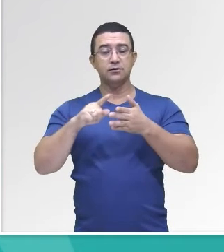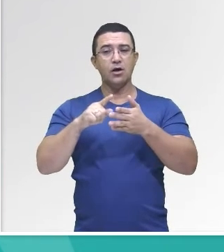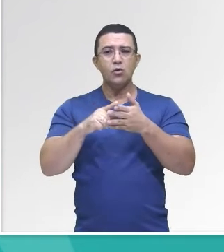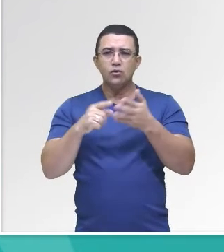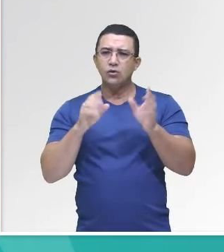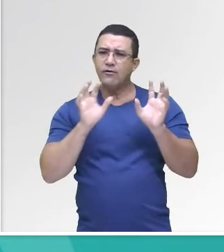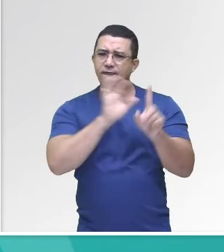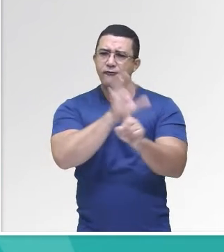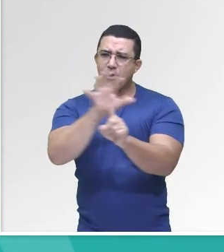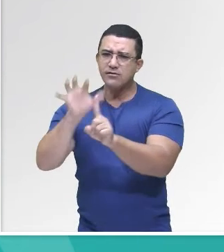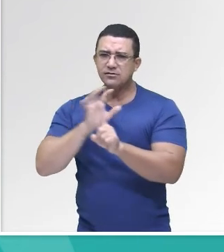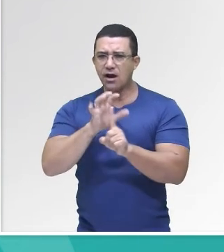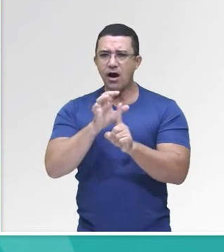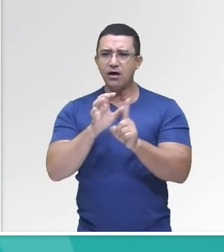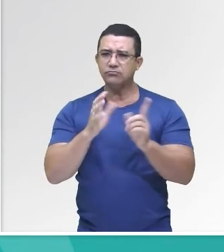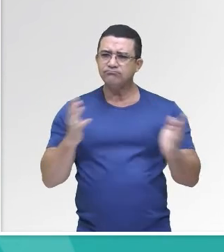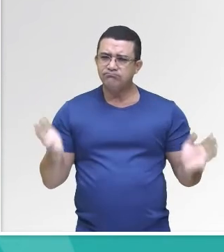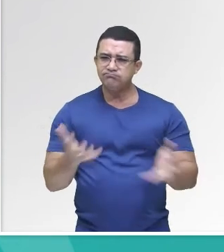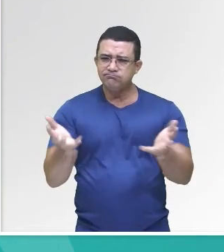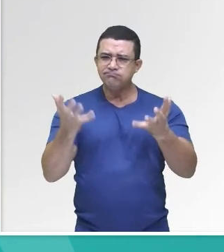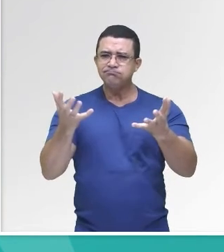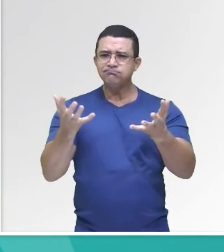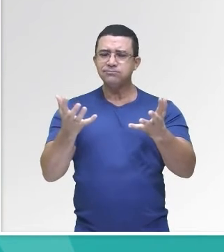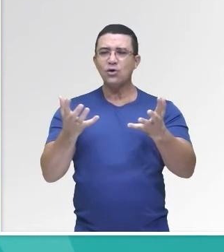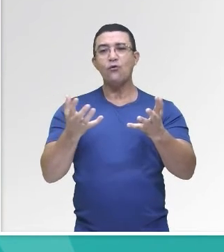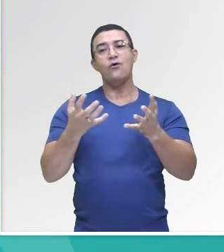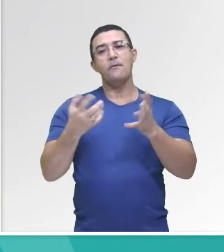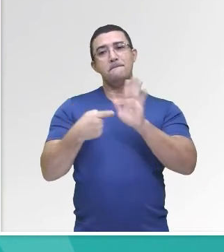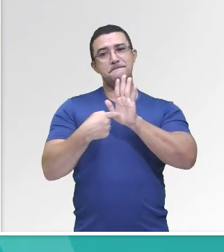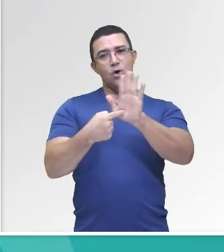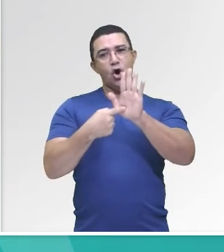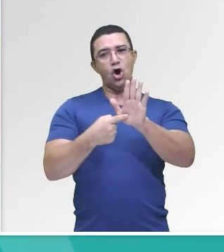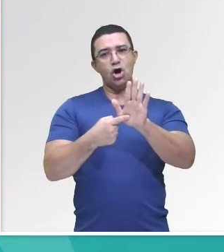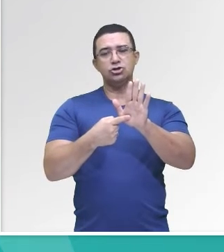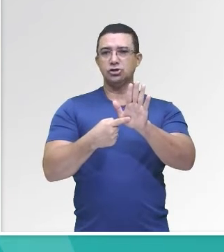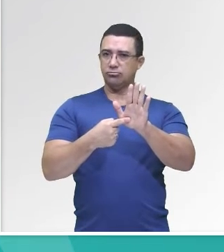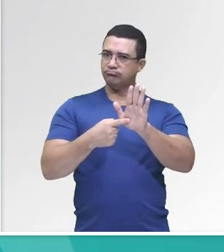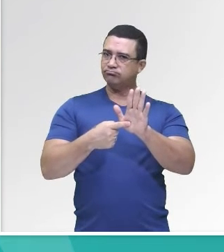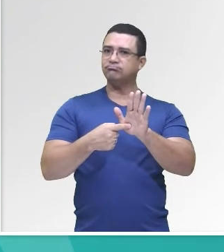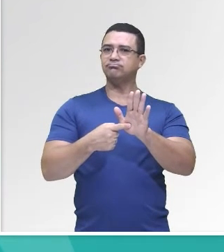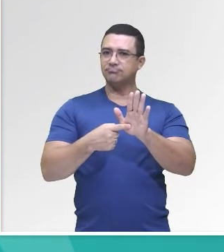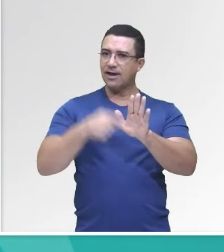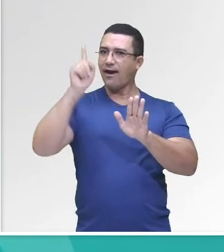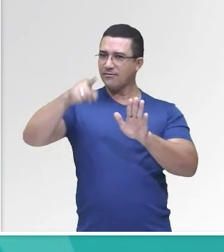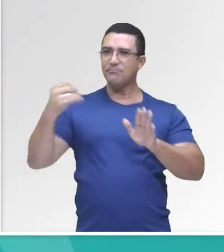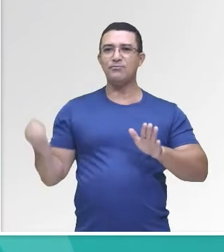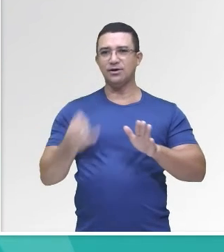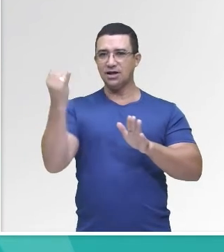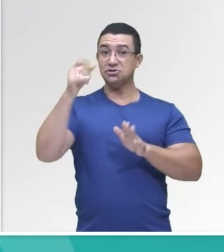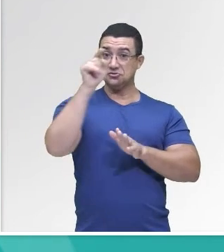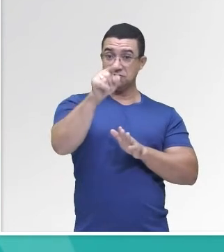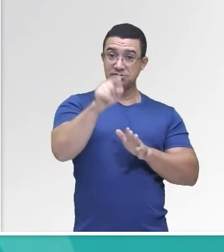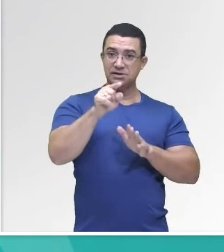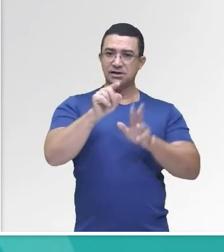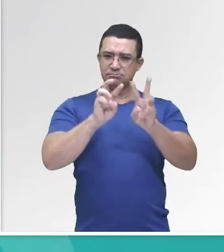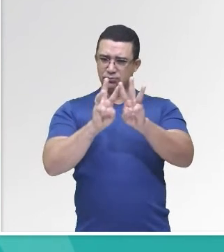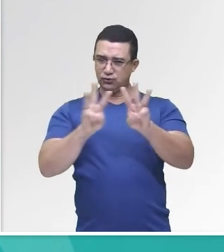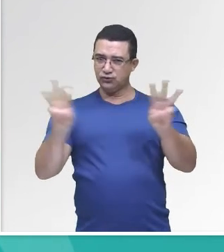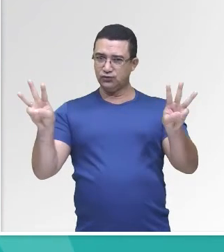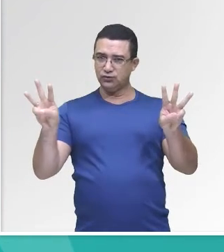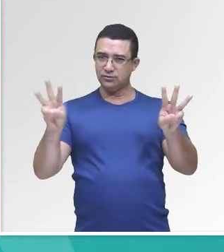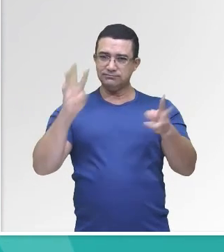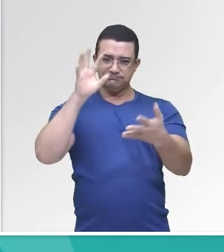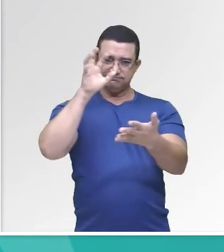joga aqui, né? Ele mostra a vantagem de você acessar esse site, que é o